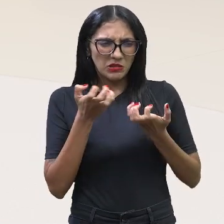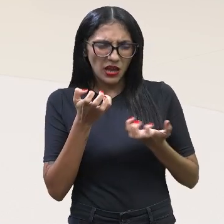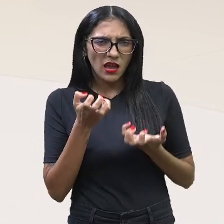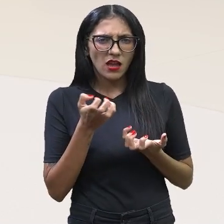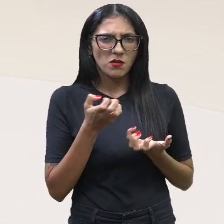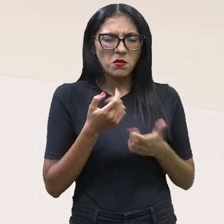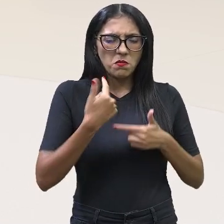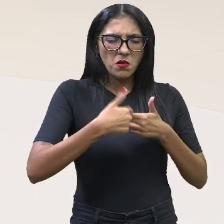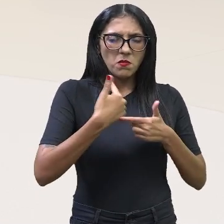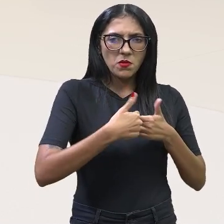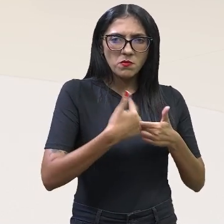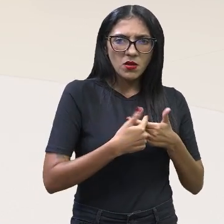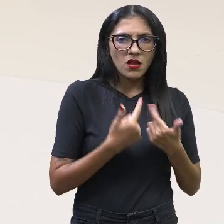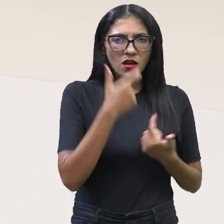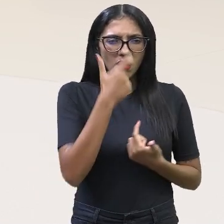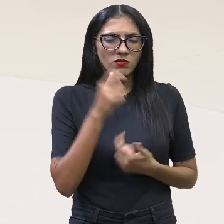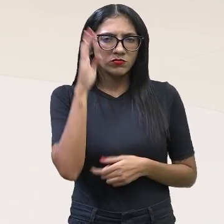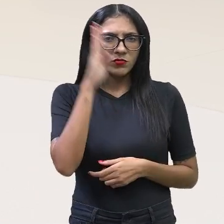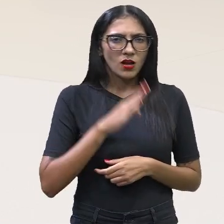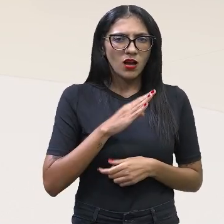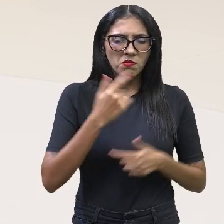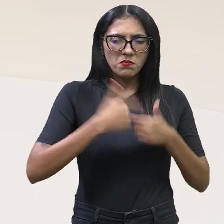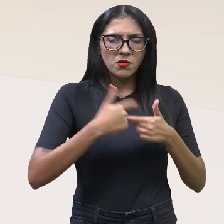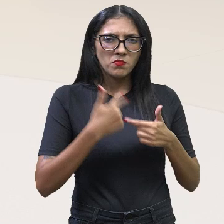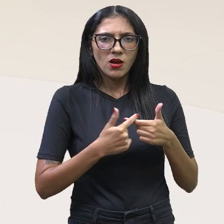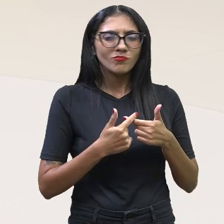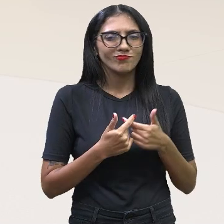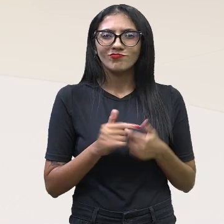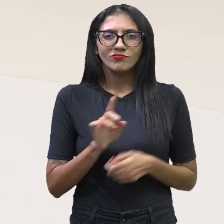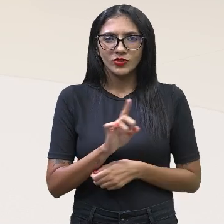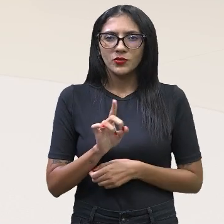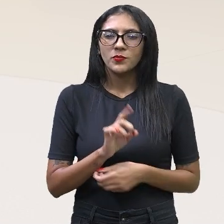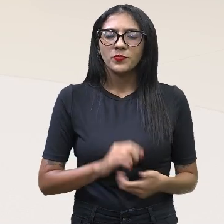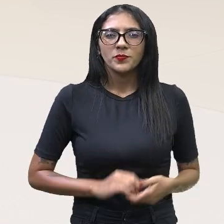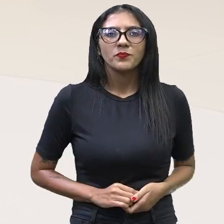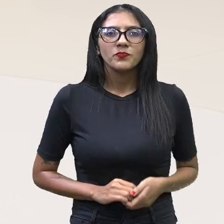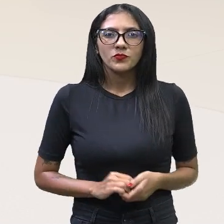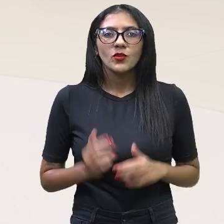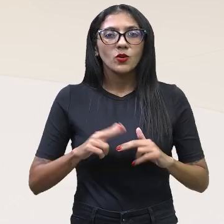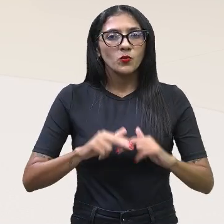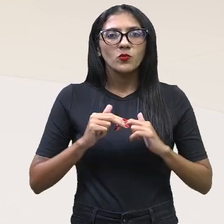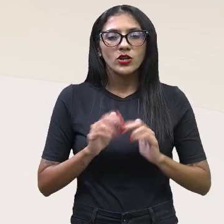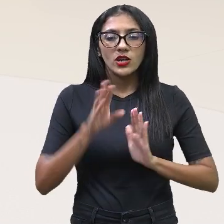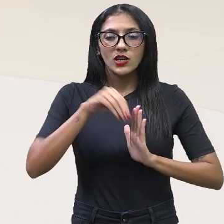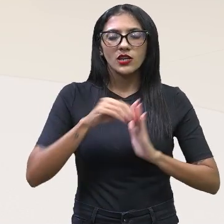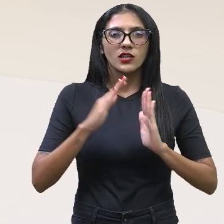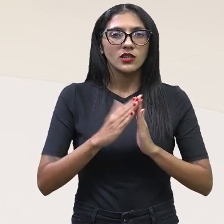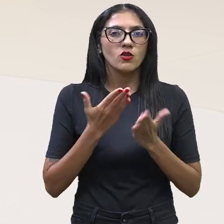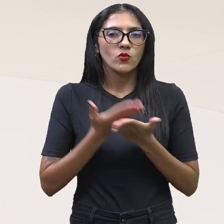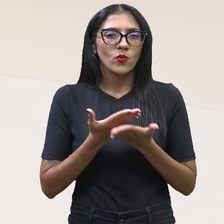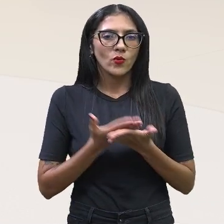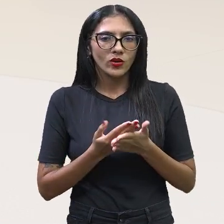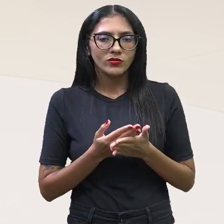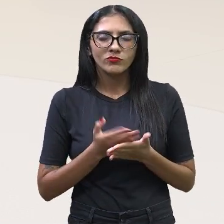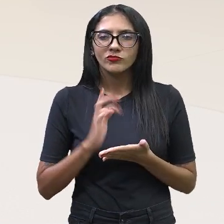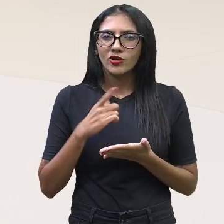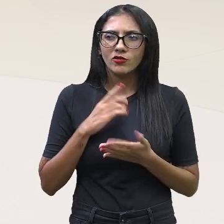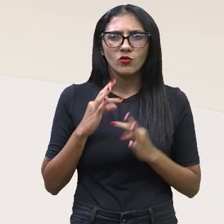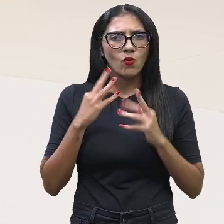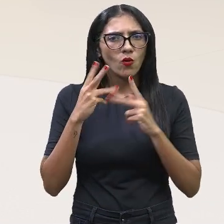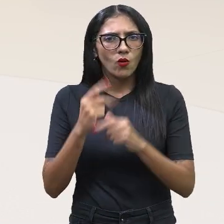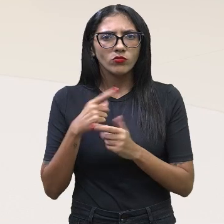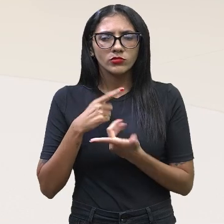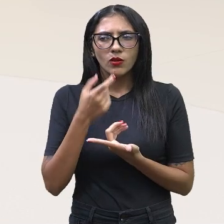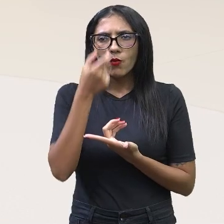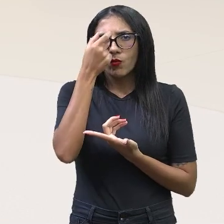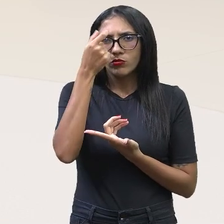quer ser maltratado, ninguém deveria maltratar o outro. Então, a escola, já que todos nós passamos pela